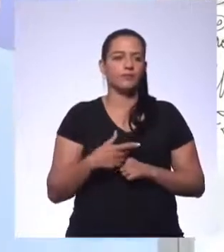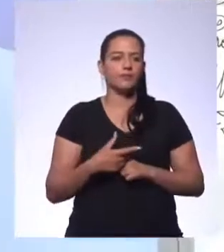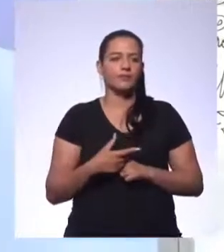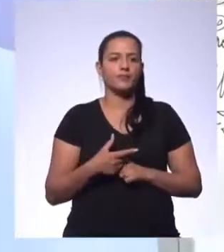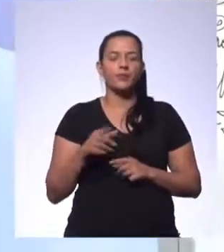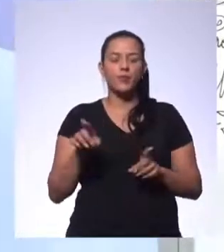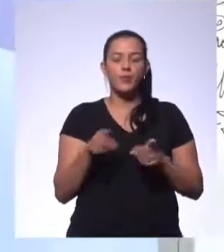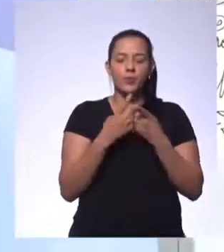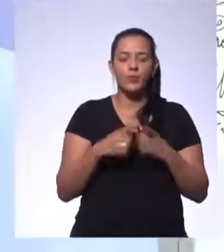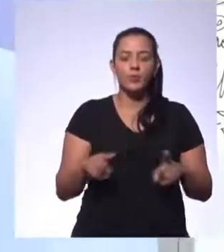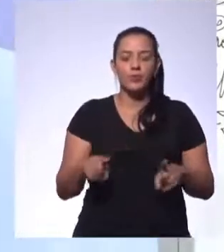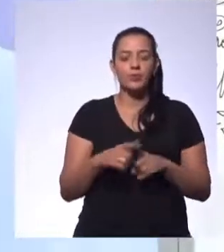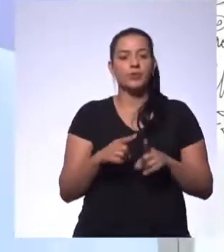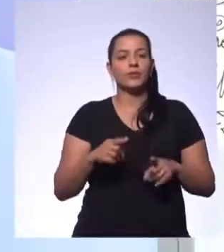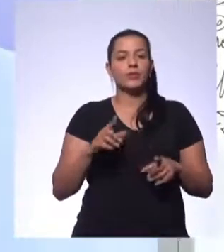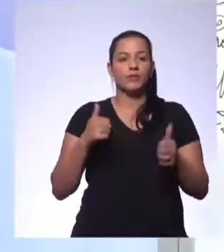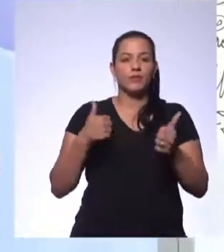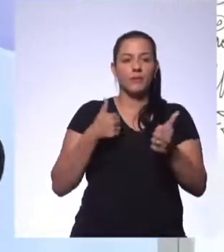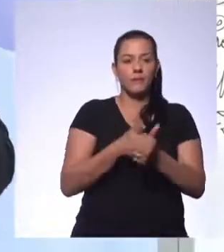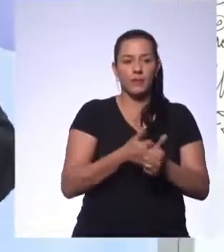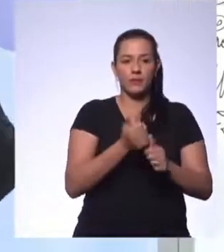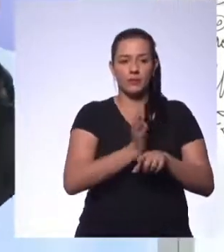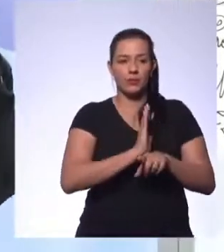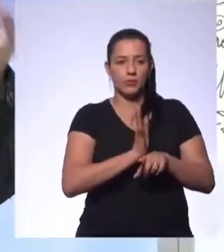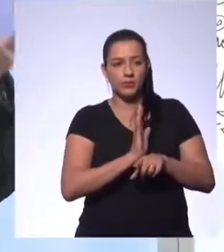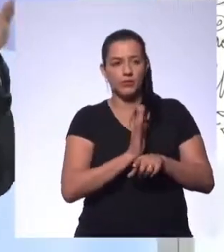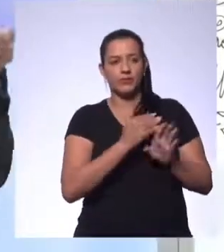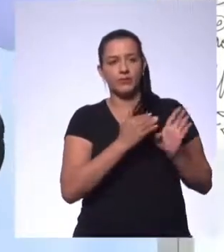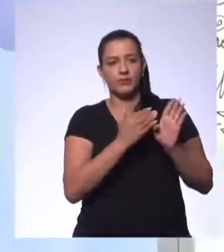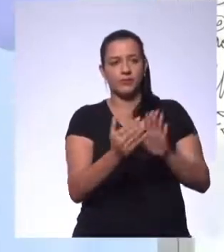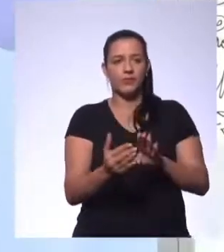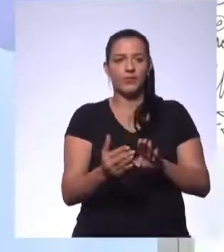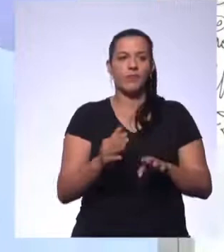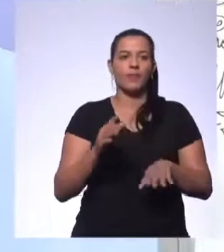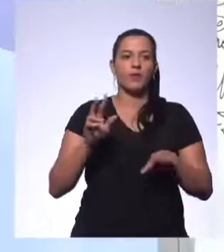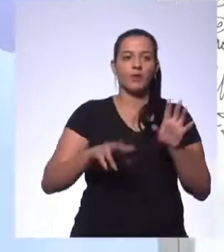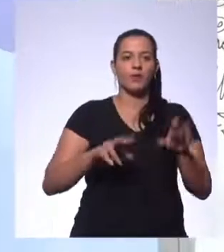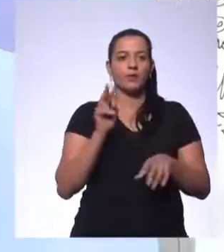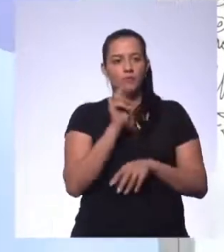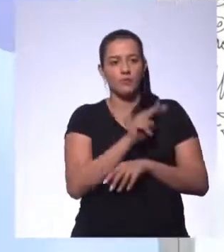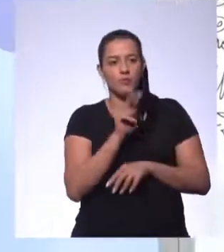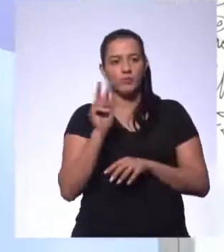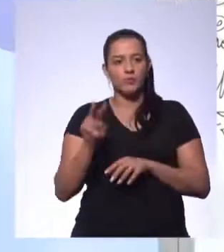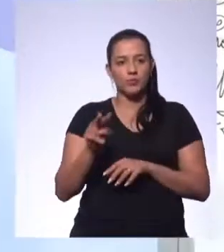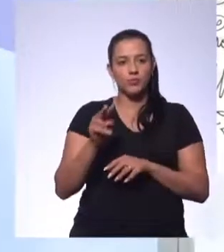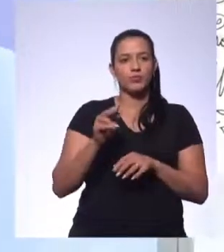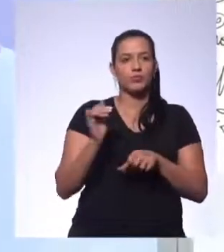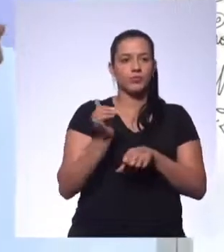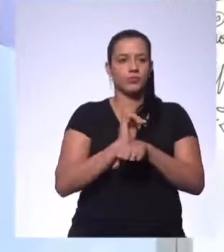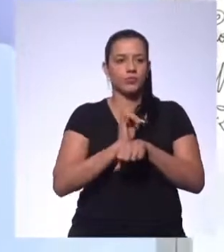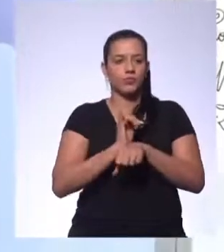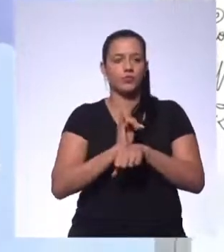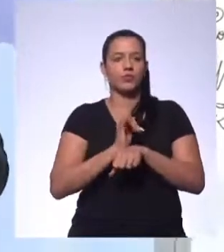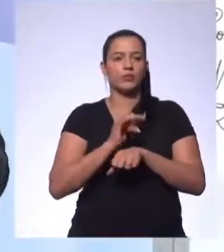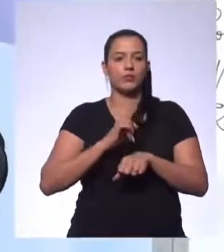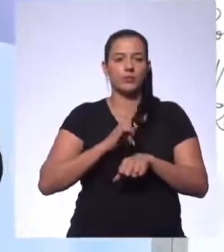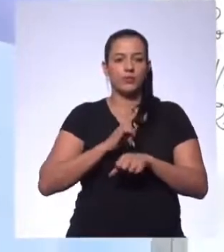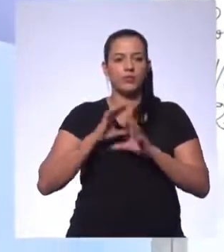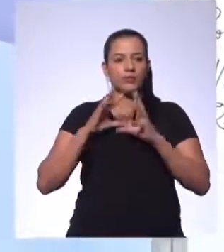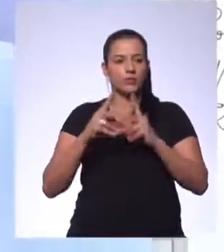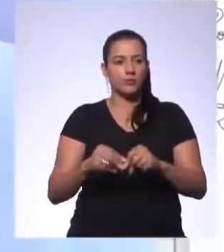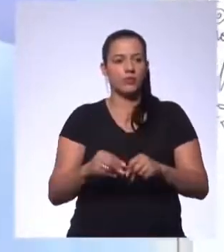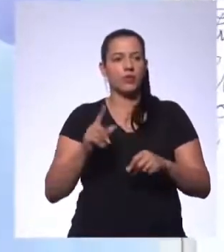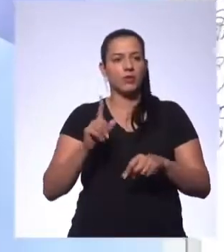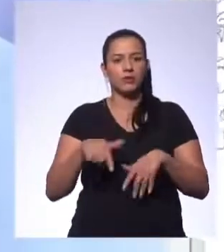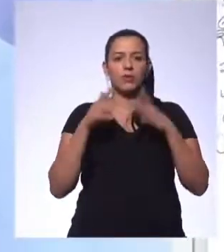O musical fica bem próximo ao filme. Vocês poderiam até olhar, acredito que já esteja no YouTube o filme na íntegra. E talvez